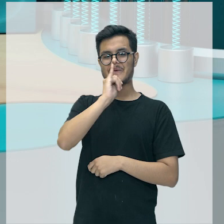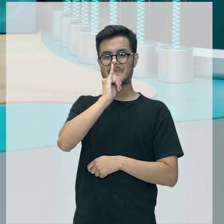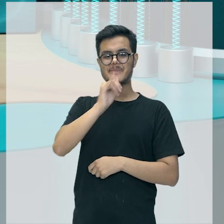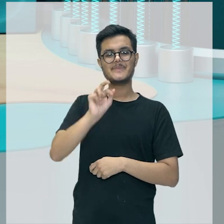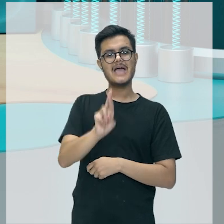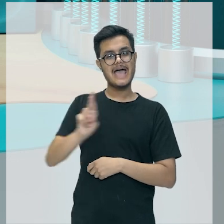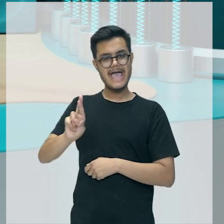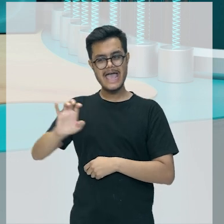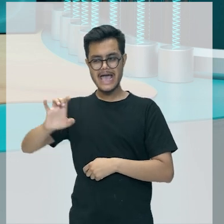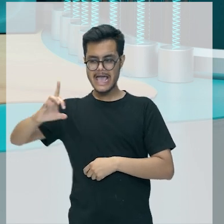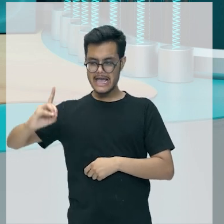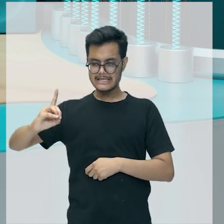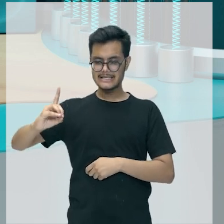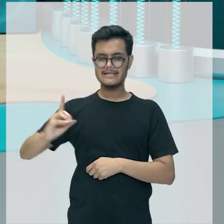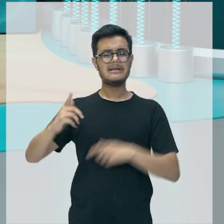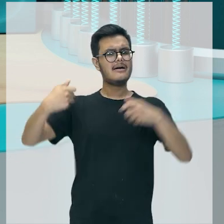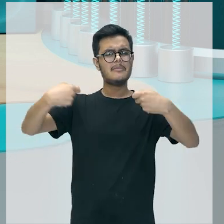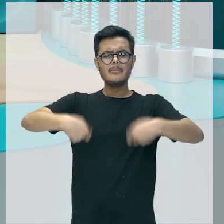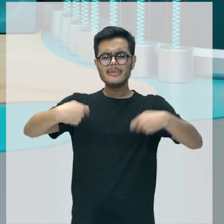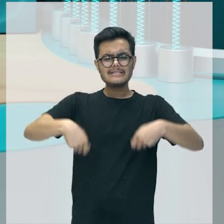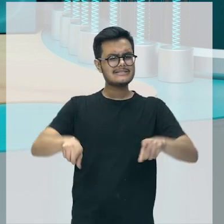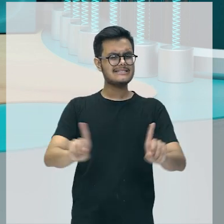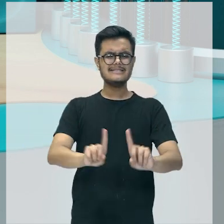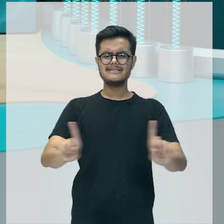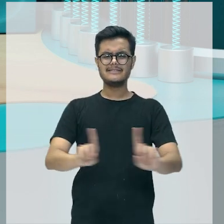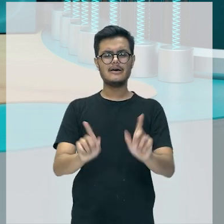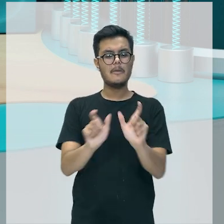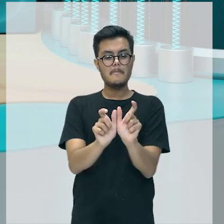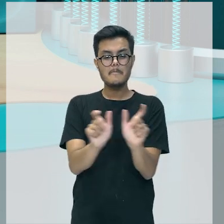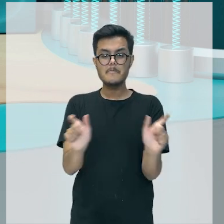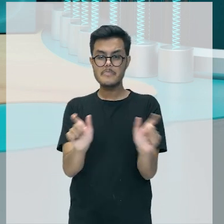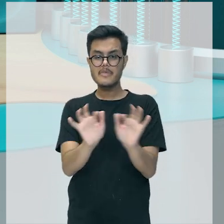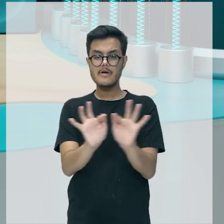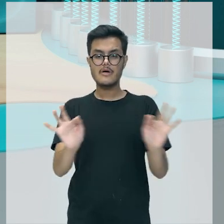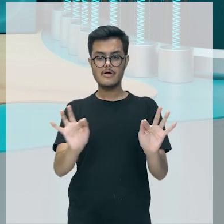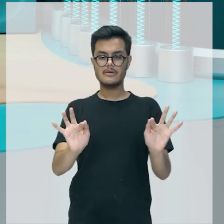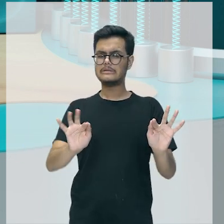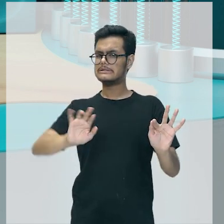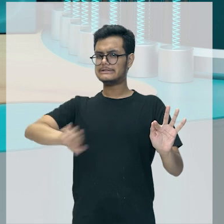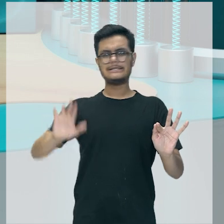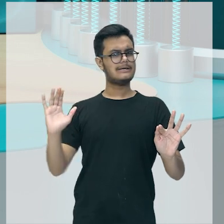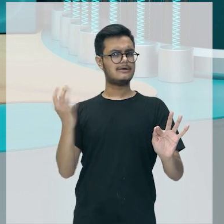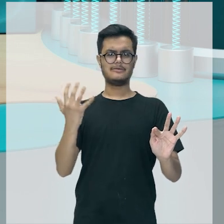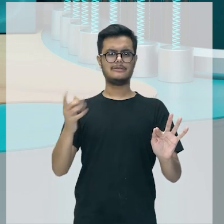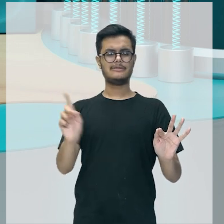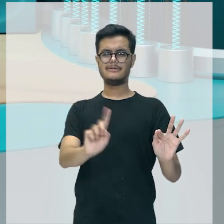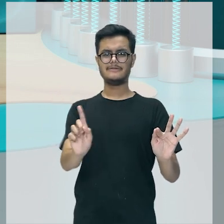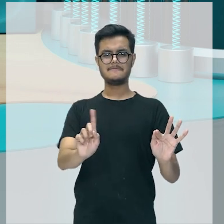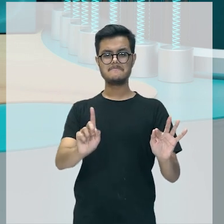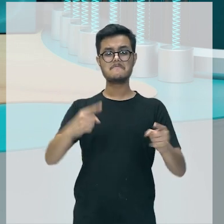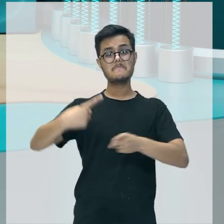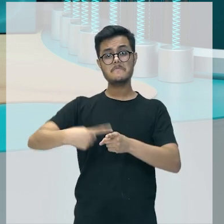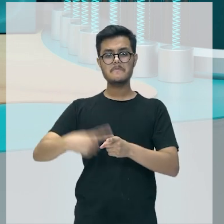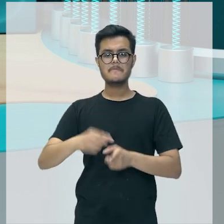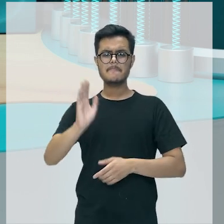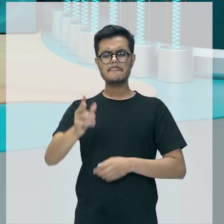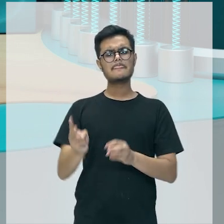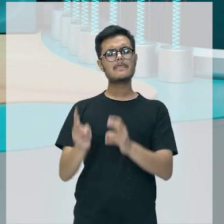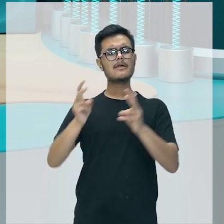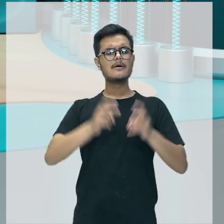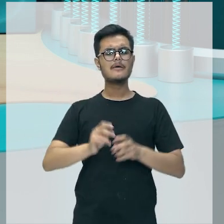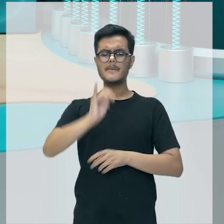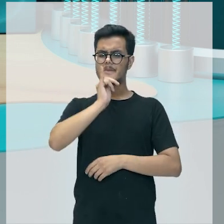duplicar a última letra e acrescentar o ED. Mas o remember não aconteceu isso, porque observem que